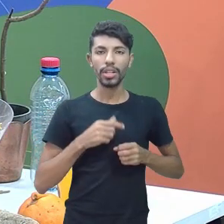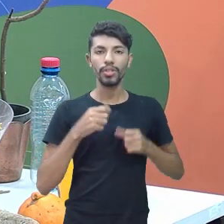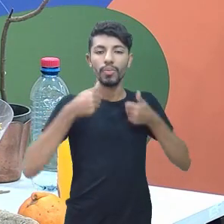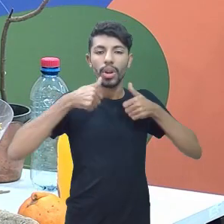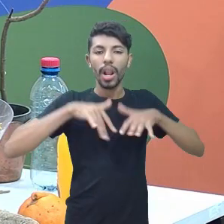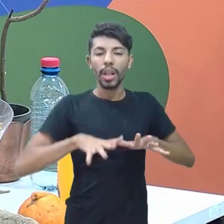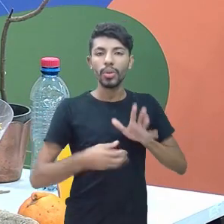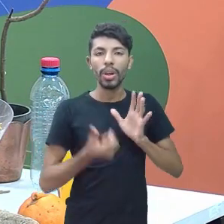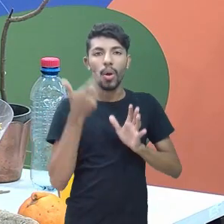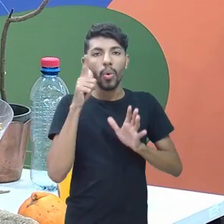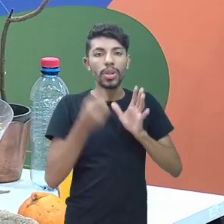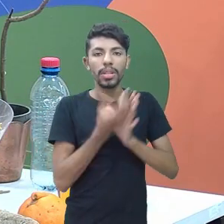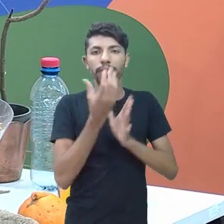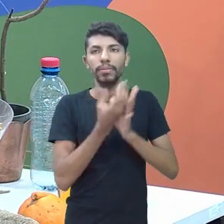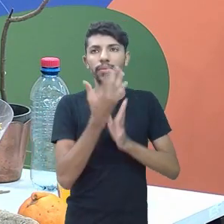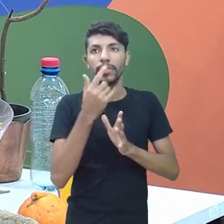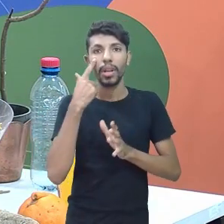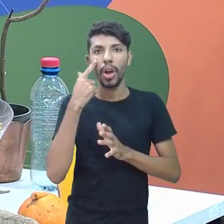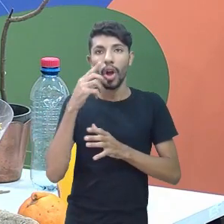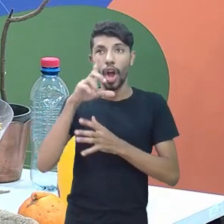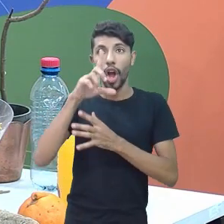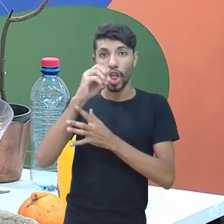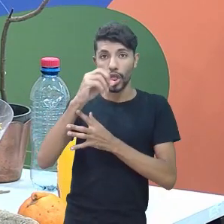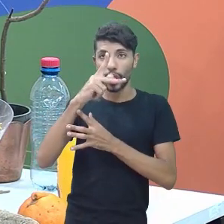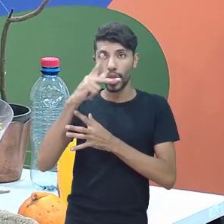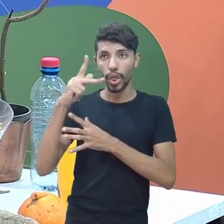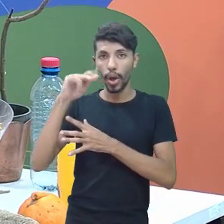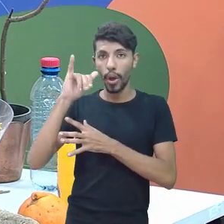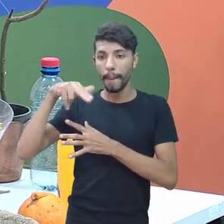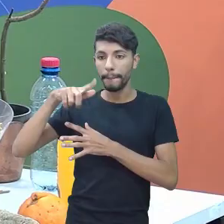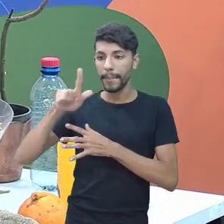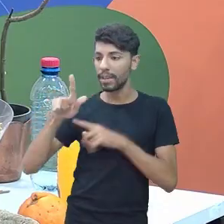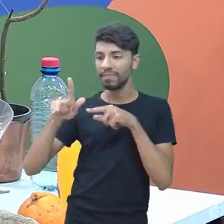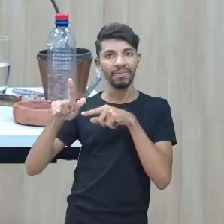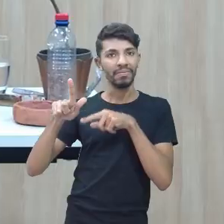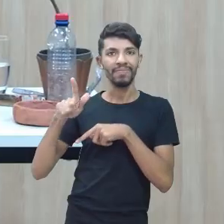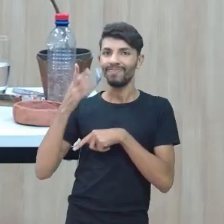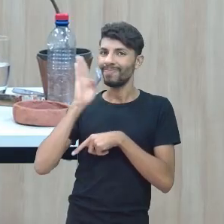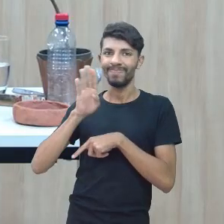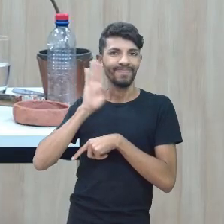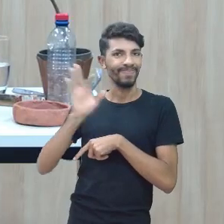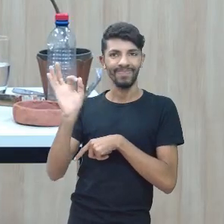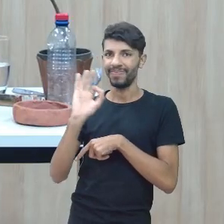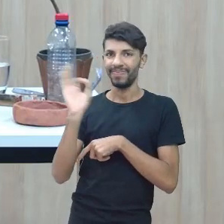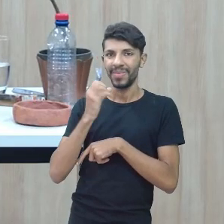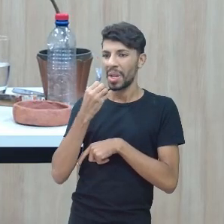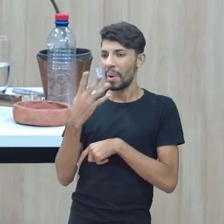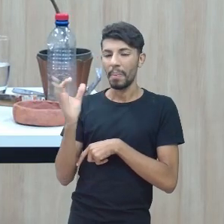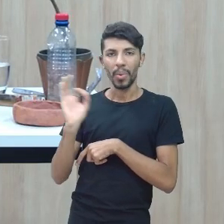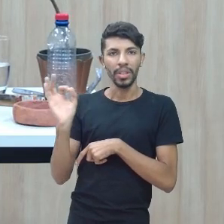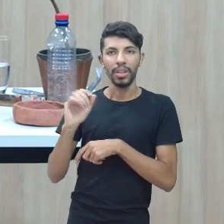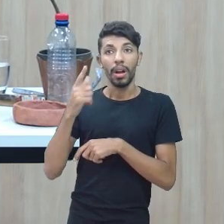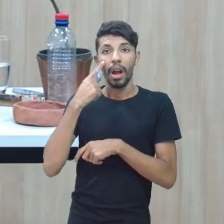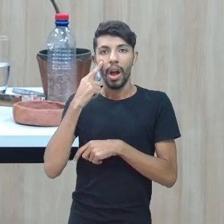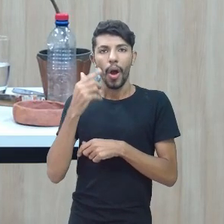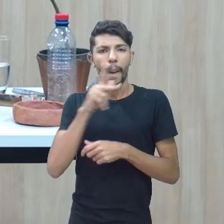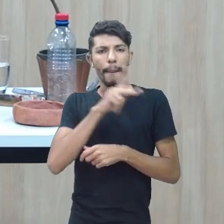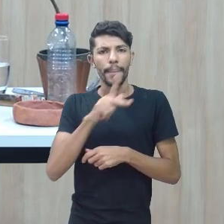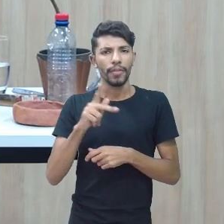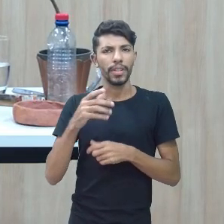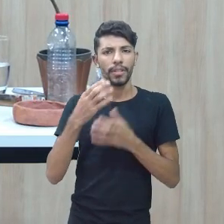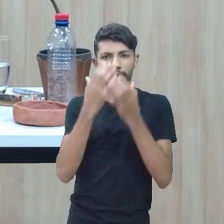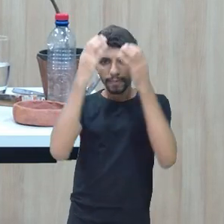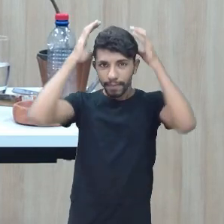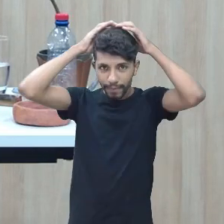poderia produzir. O doping não é bem-vindo, gente. Né? Revoredo falou de vários esportes. E aí nos